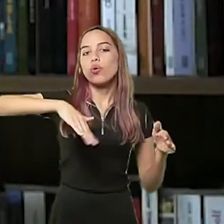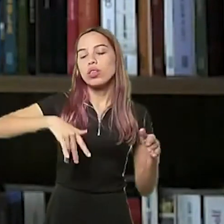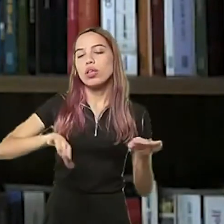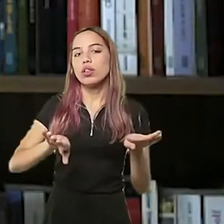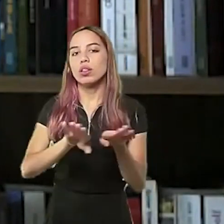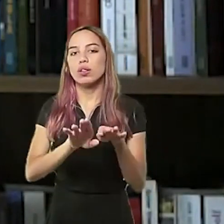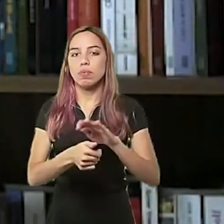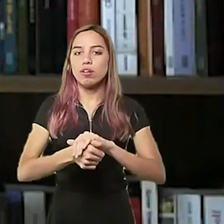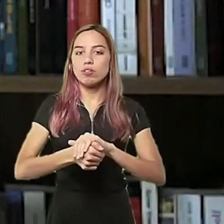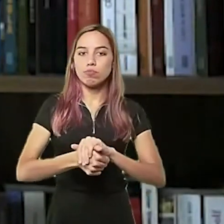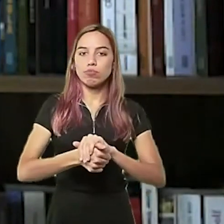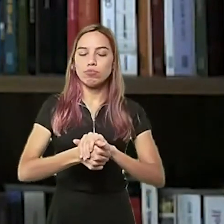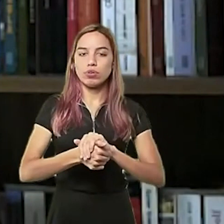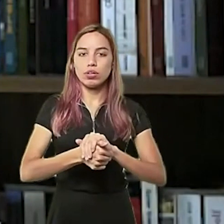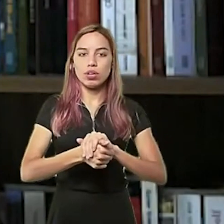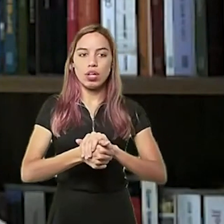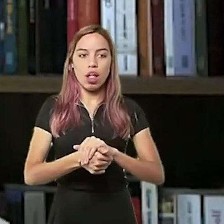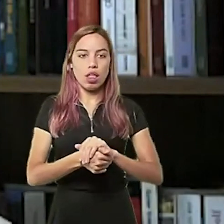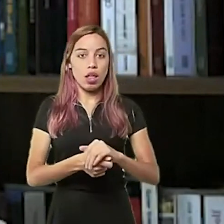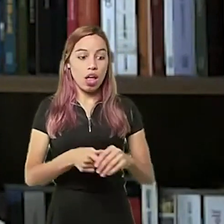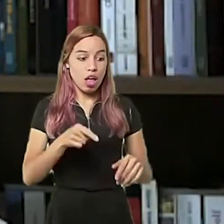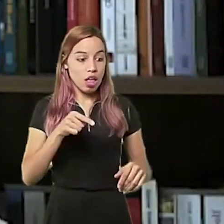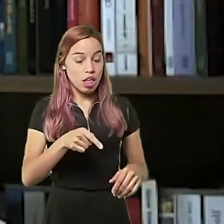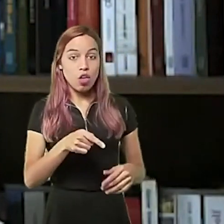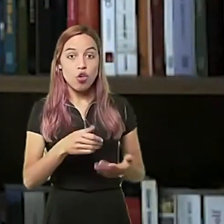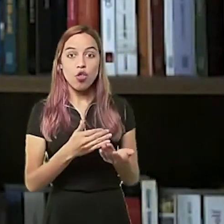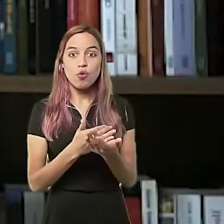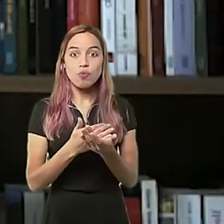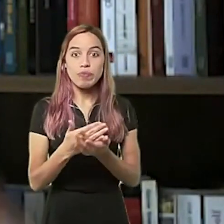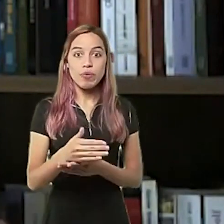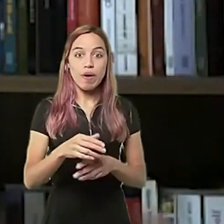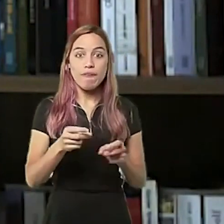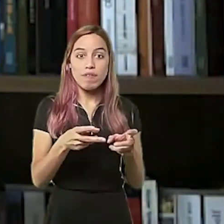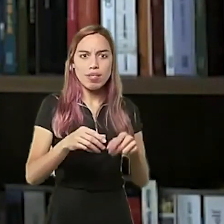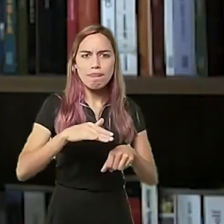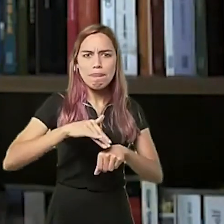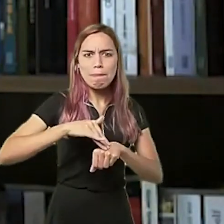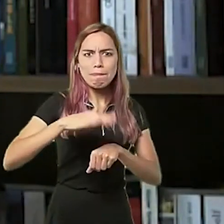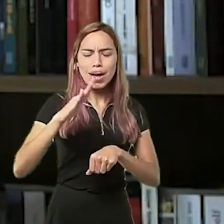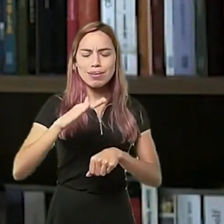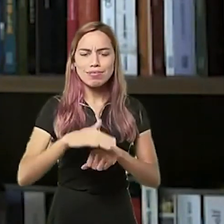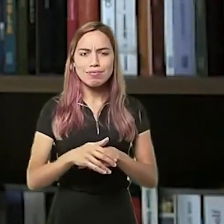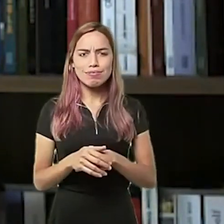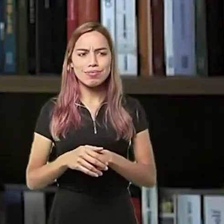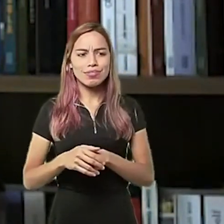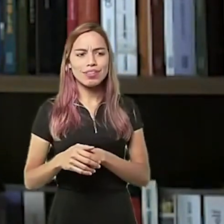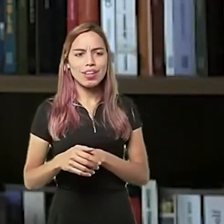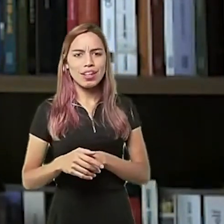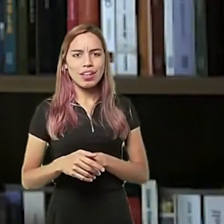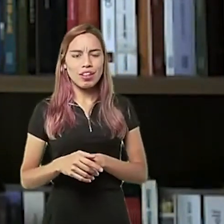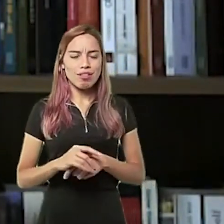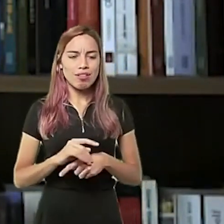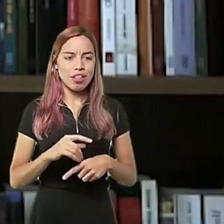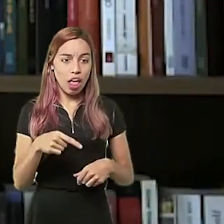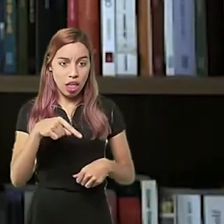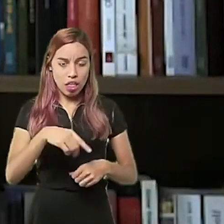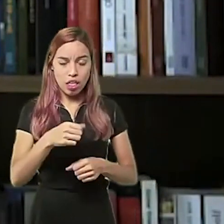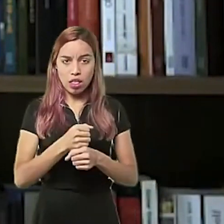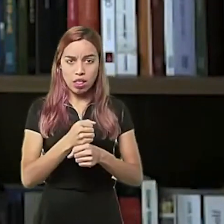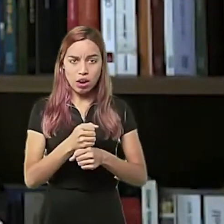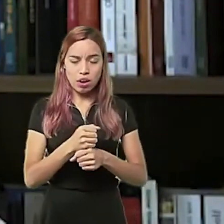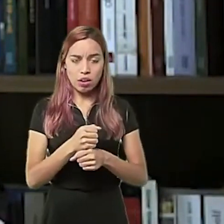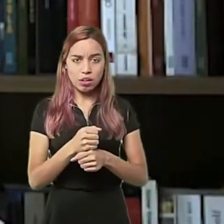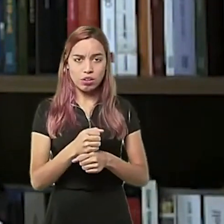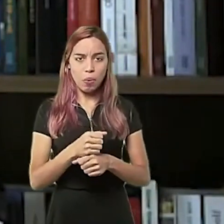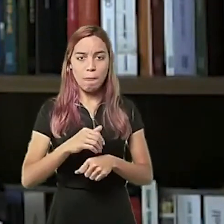para a lista dos mais vendidos, né? Mas foram coisas acontecendo e eu ainda estou assimilando tudo, né? Não deu tempo ainda de assimilar